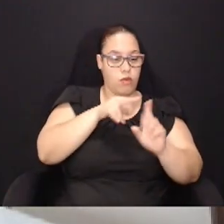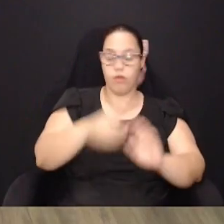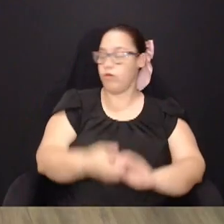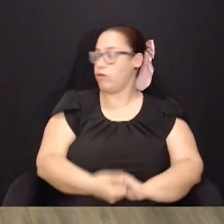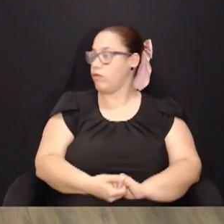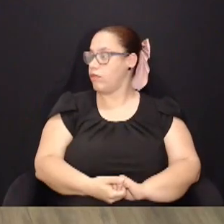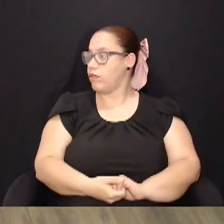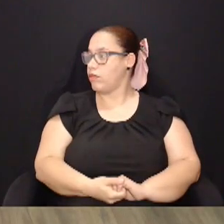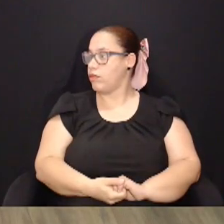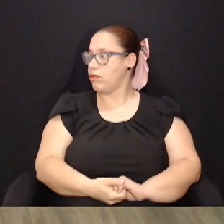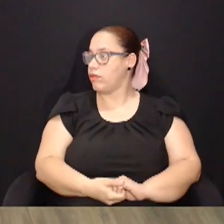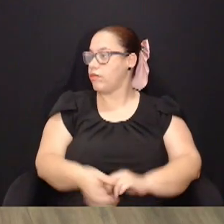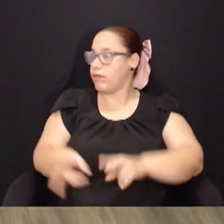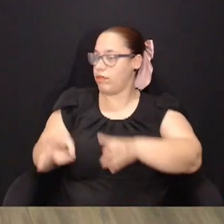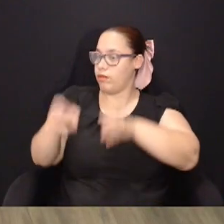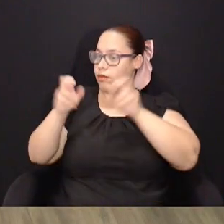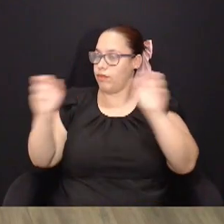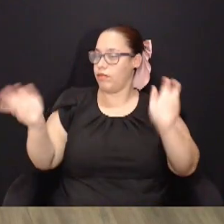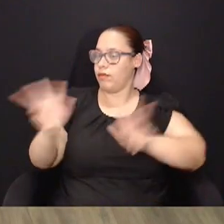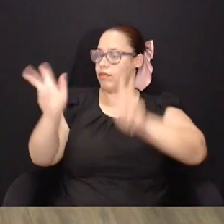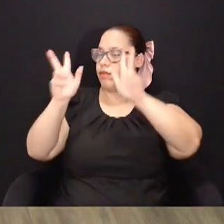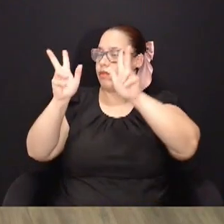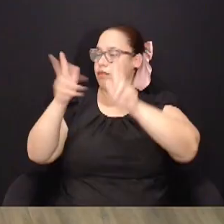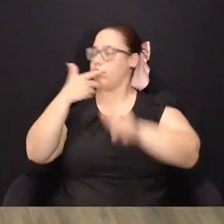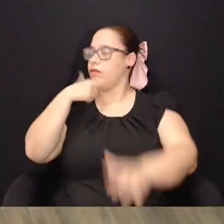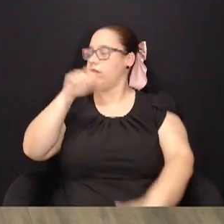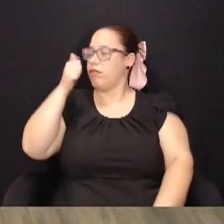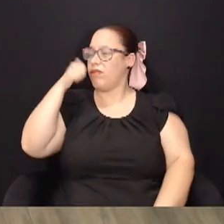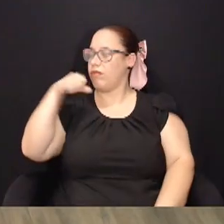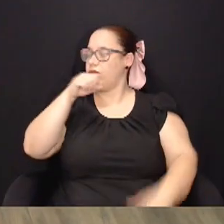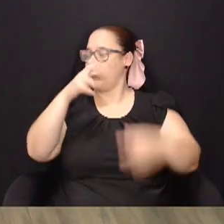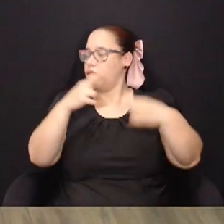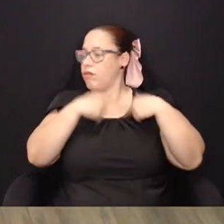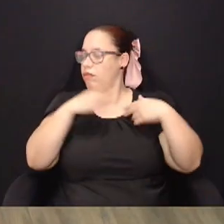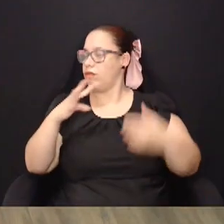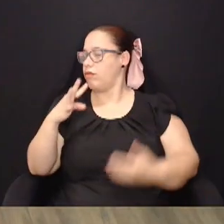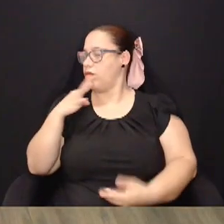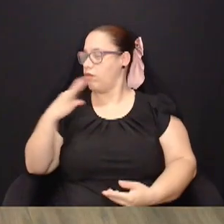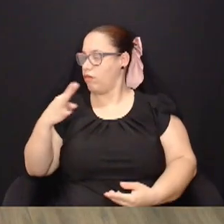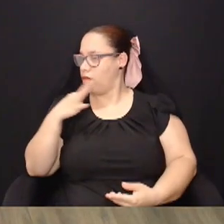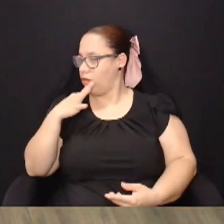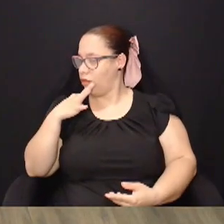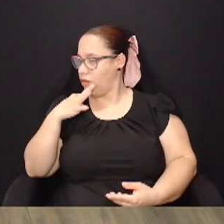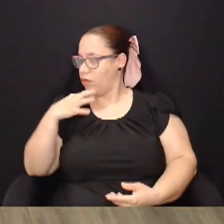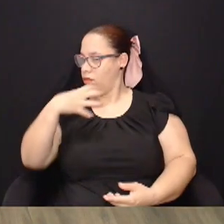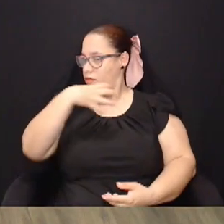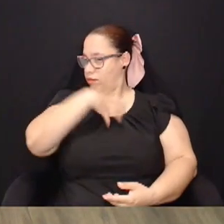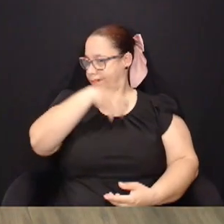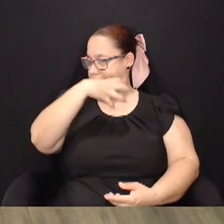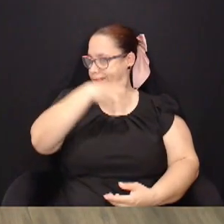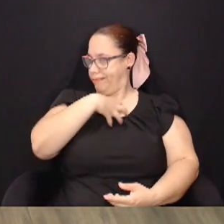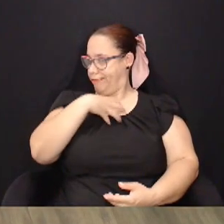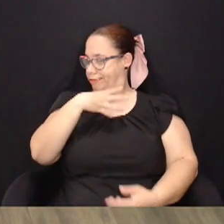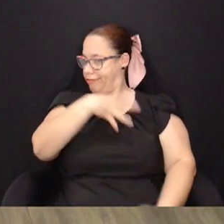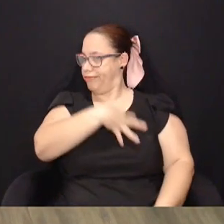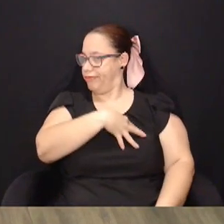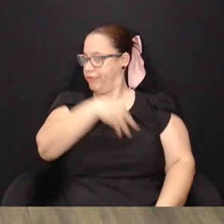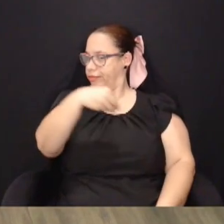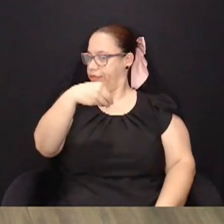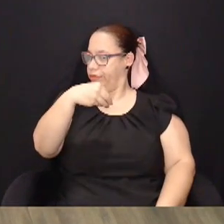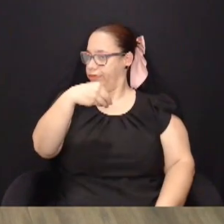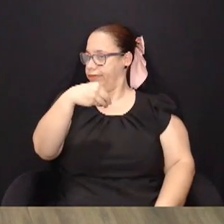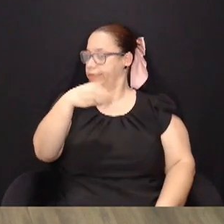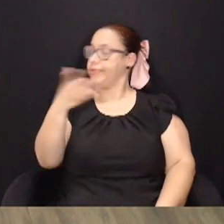os sinais, né? Os pais responsáveis conhecem os jeitos do seu filho. Então, se ele tem